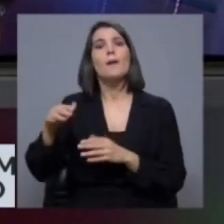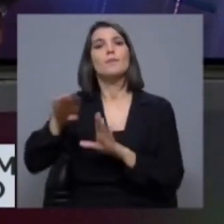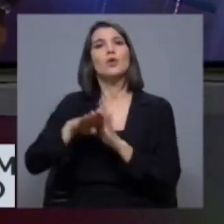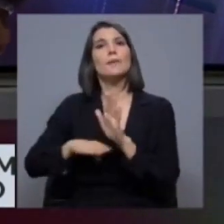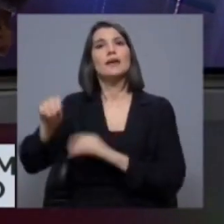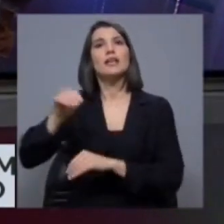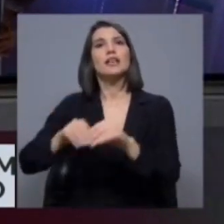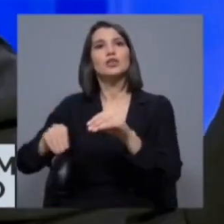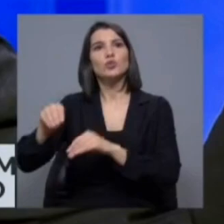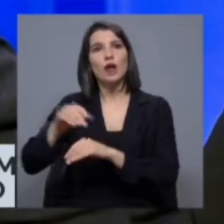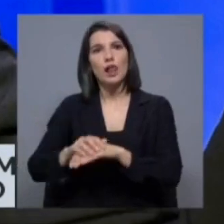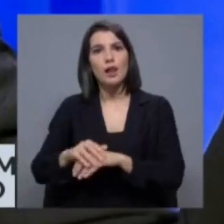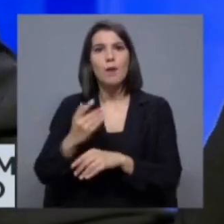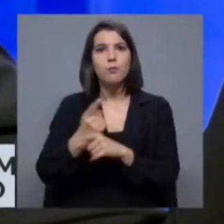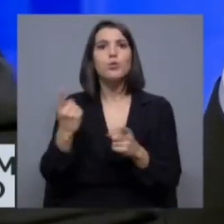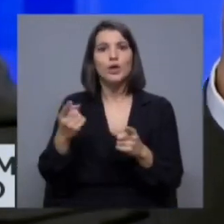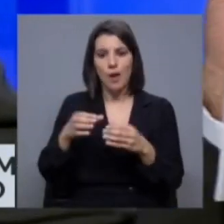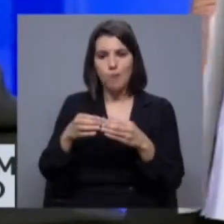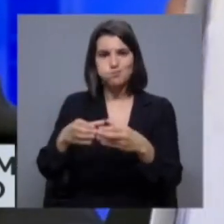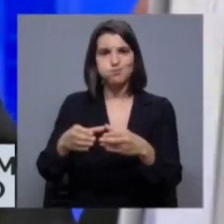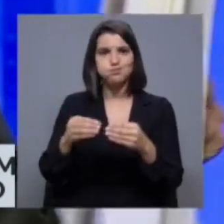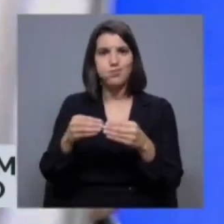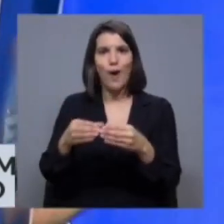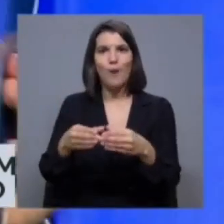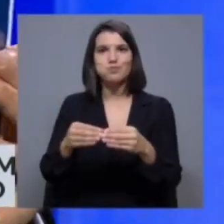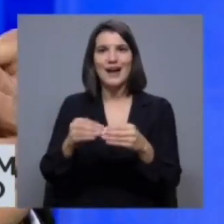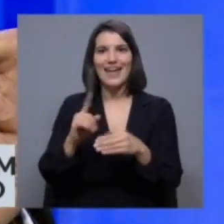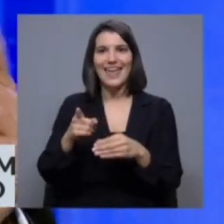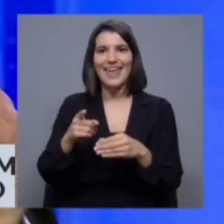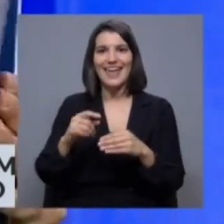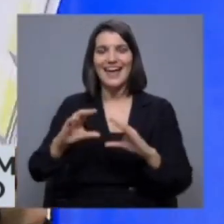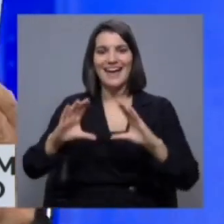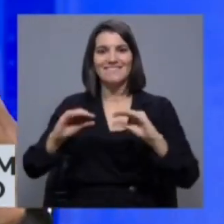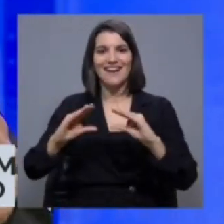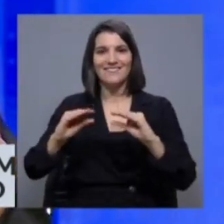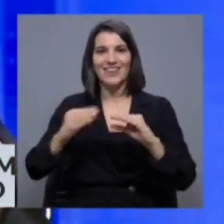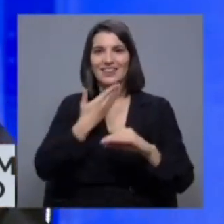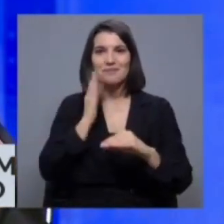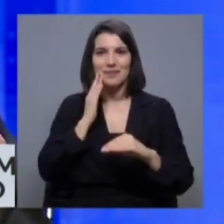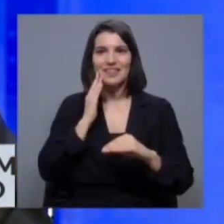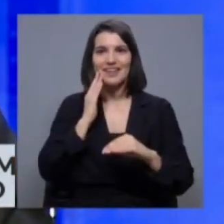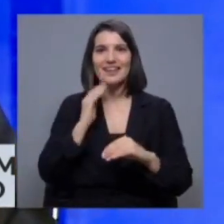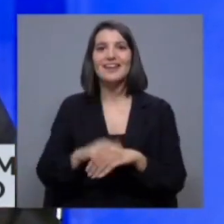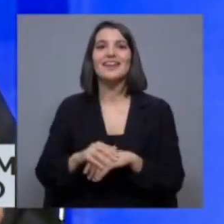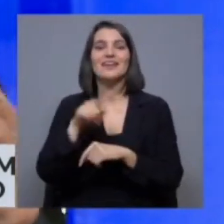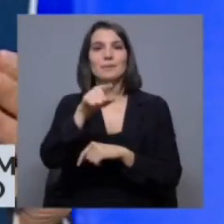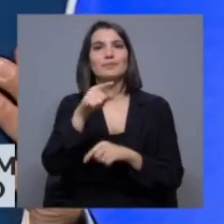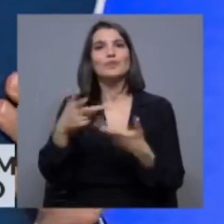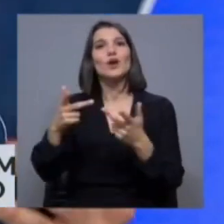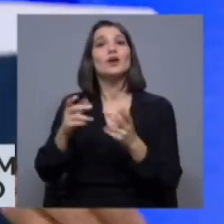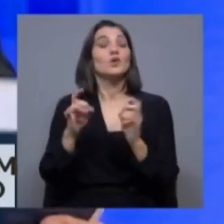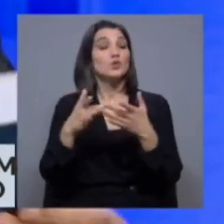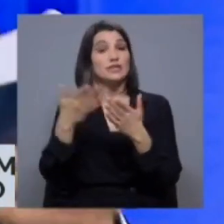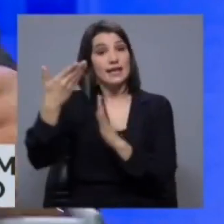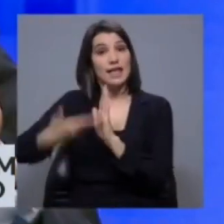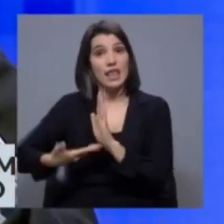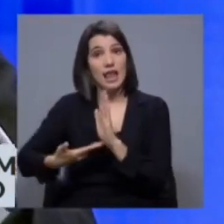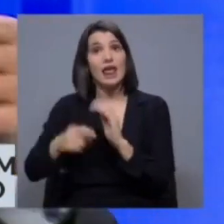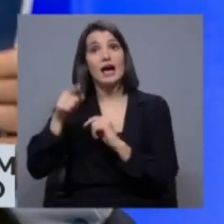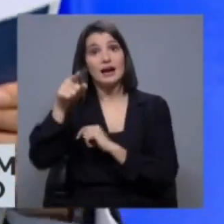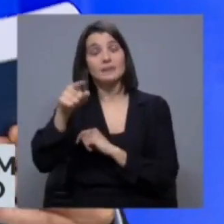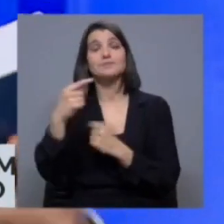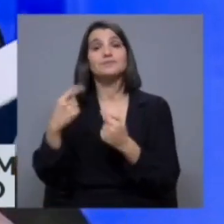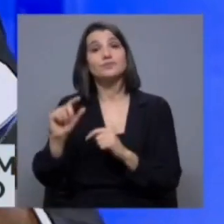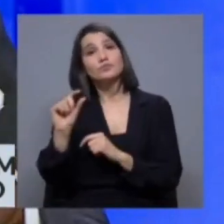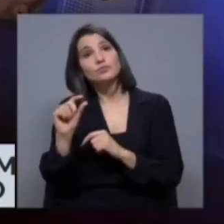programa eleitoral também dá não é profundidade vocês é o teu resumo do nosso primeira vez problemas atrás frio outra coisa que eu perguntar é um cadinho é um